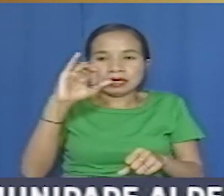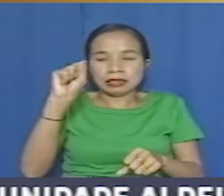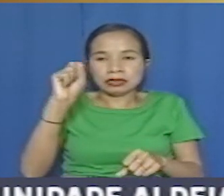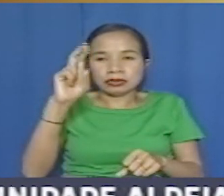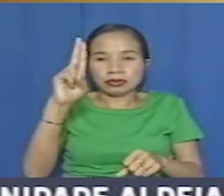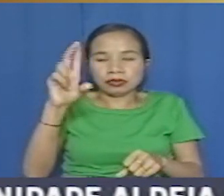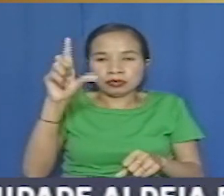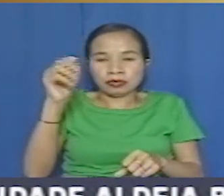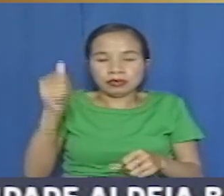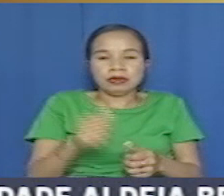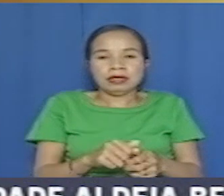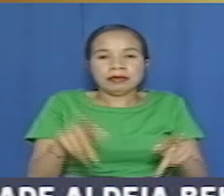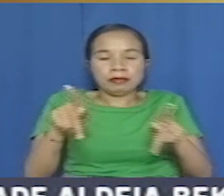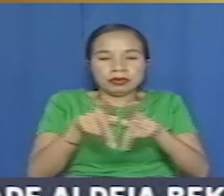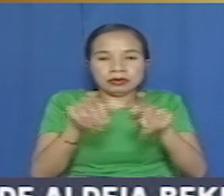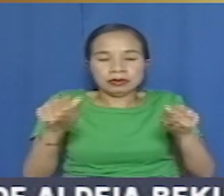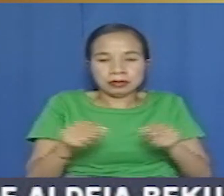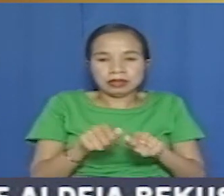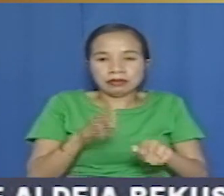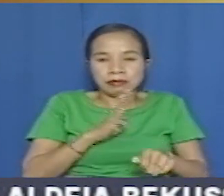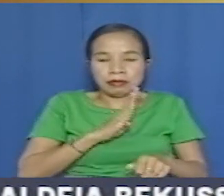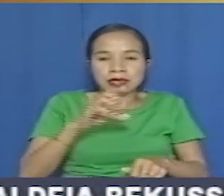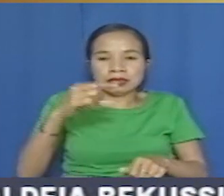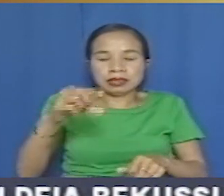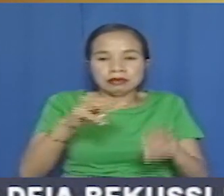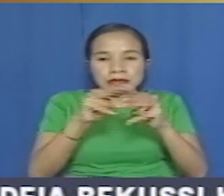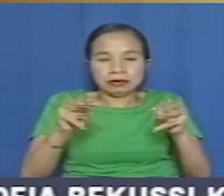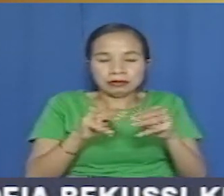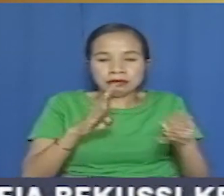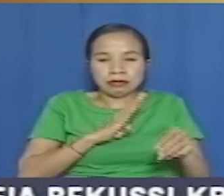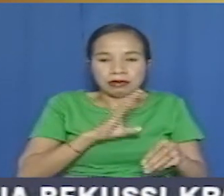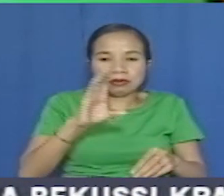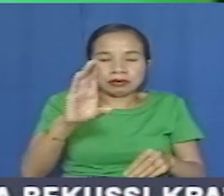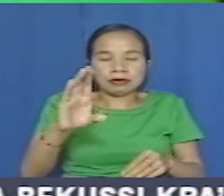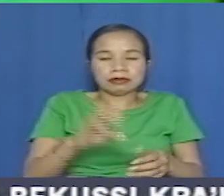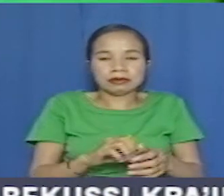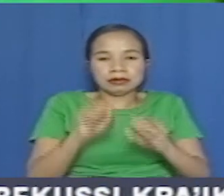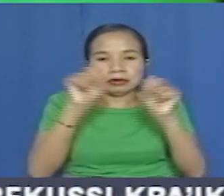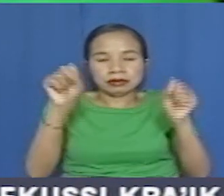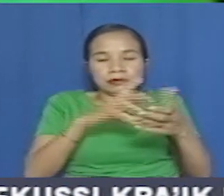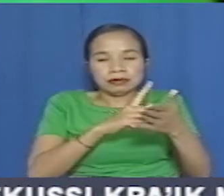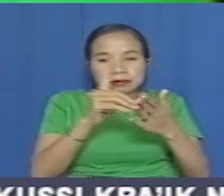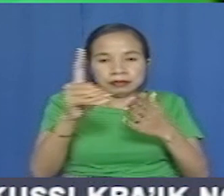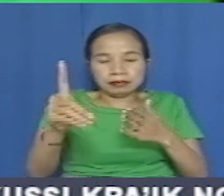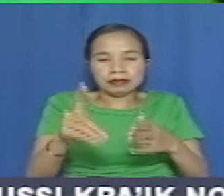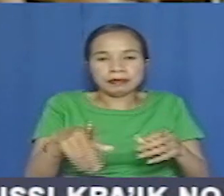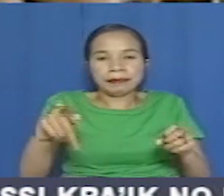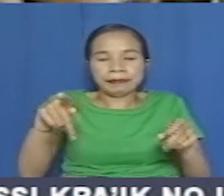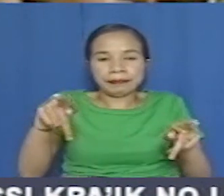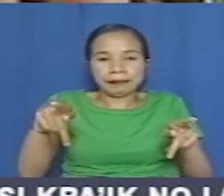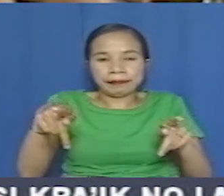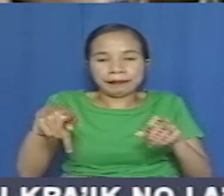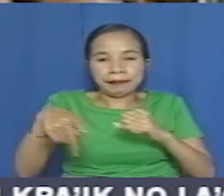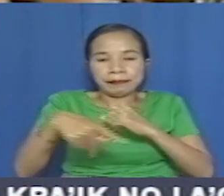suku alualeten posto administrativo bagia municipio Baucau. Ya sabru fin de semana ne Partido